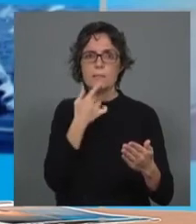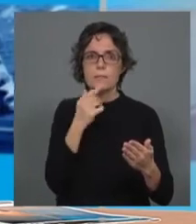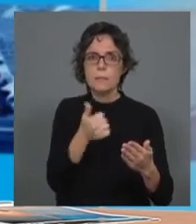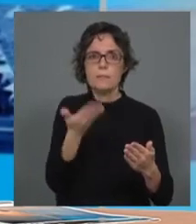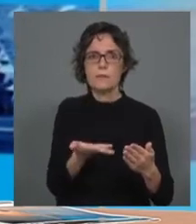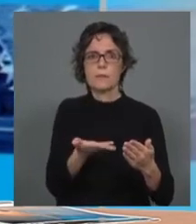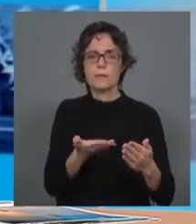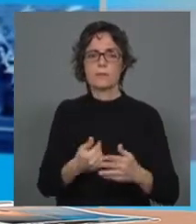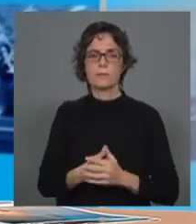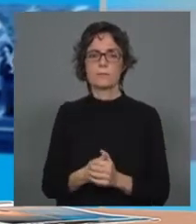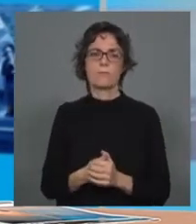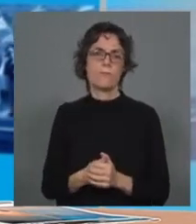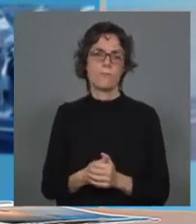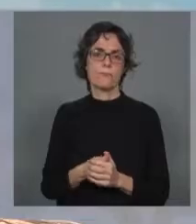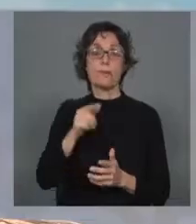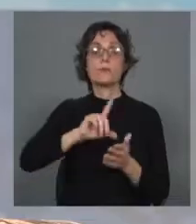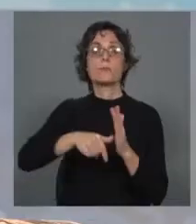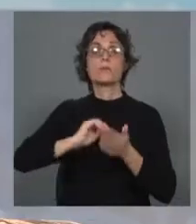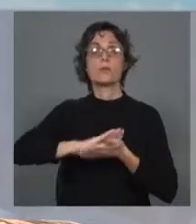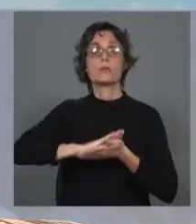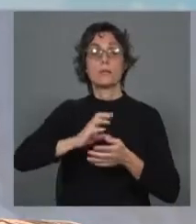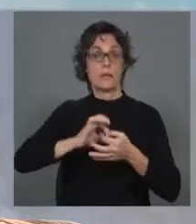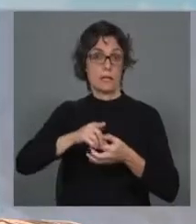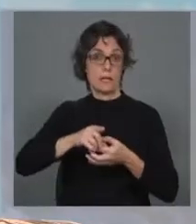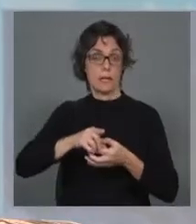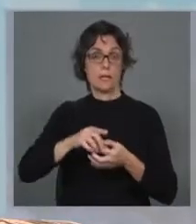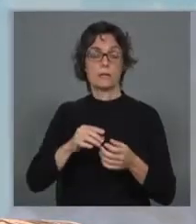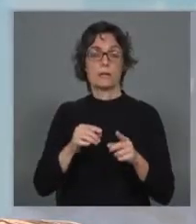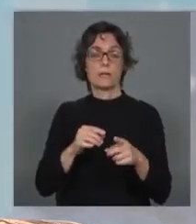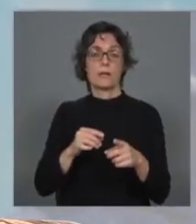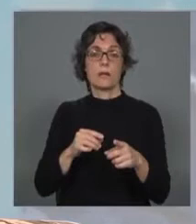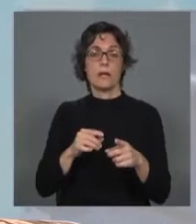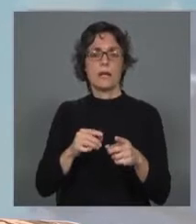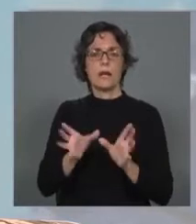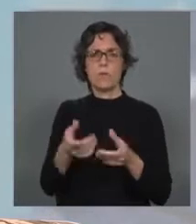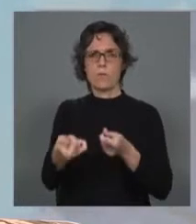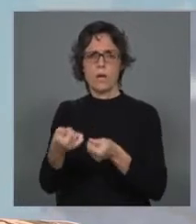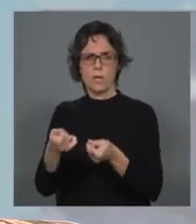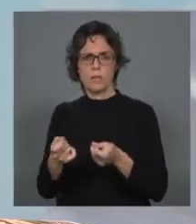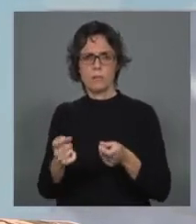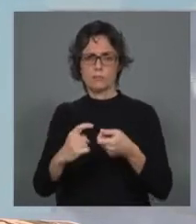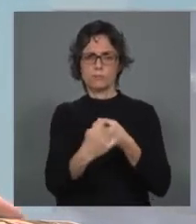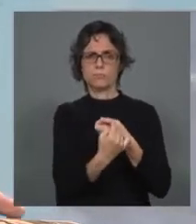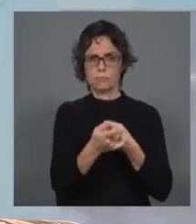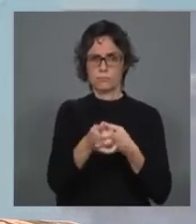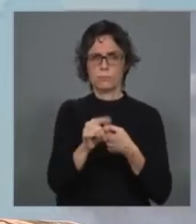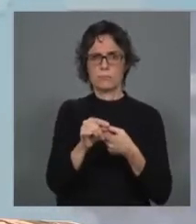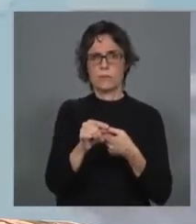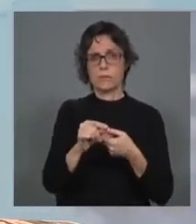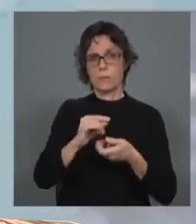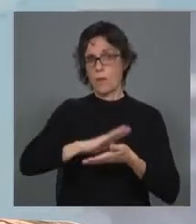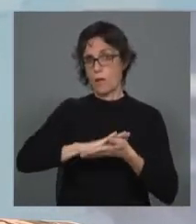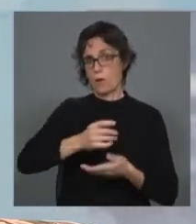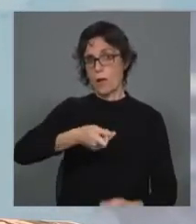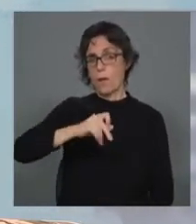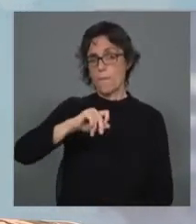tradições. É um projeto editorial que resulta de que reunião de organizações, para além da própria editora, Paulinas